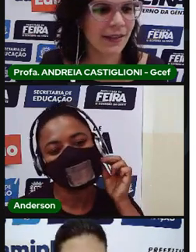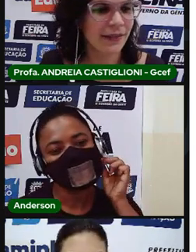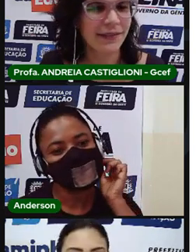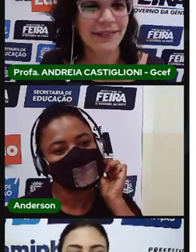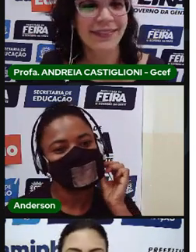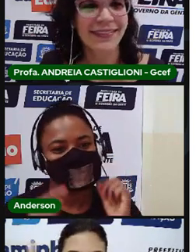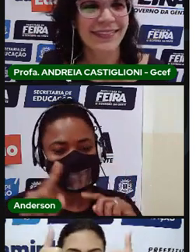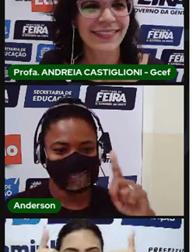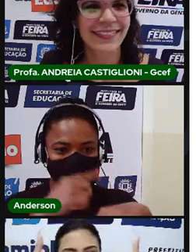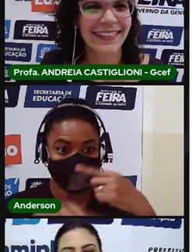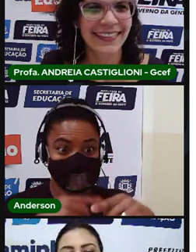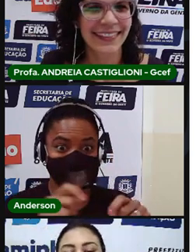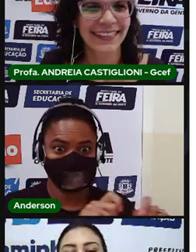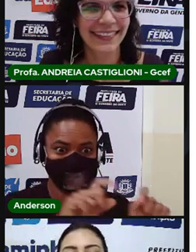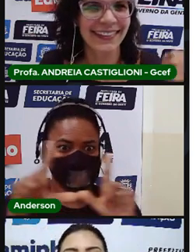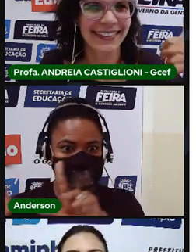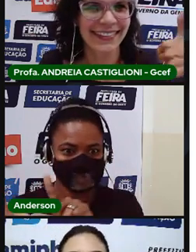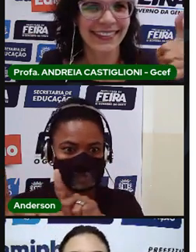Marília? Viu?